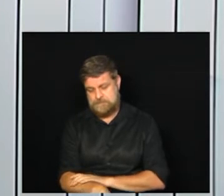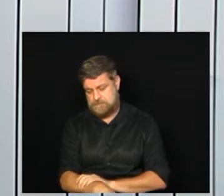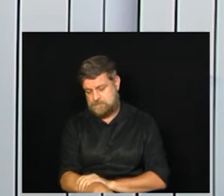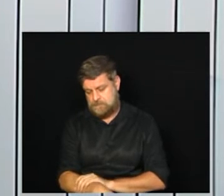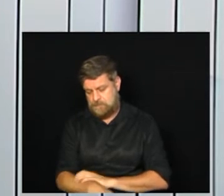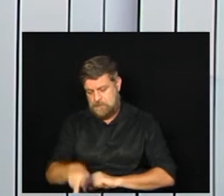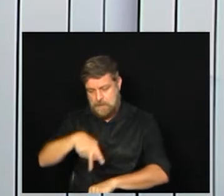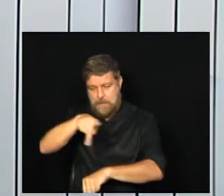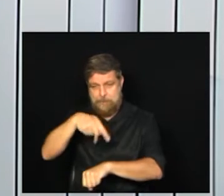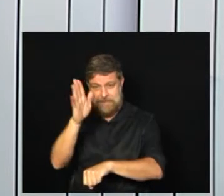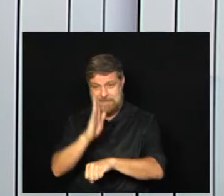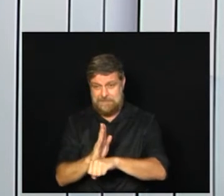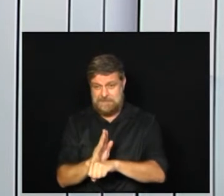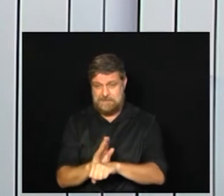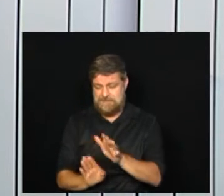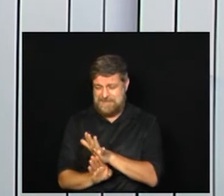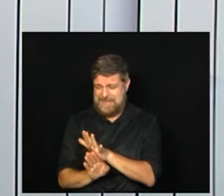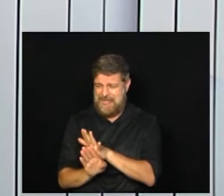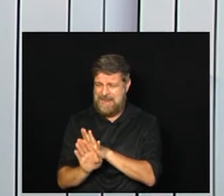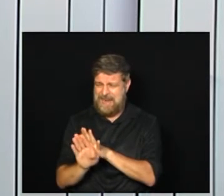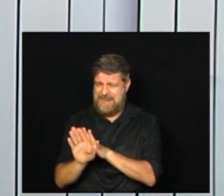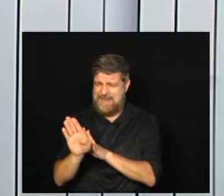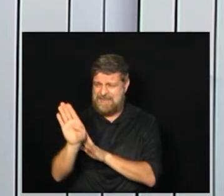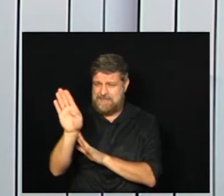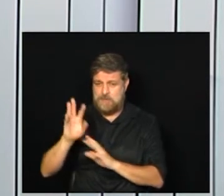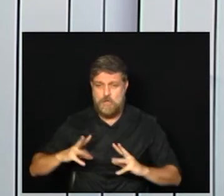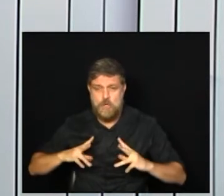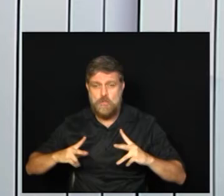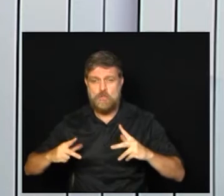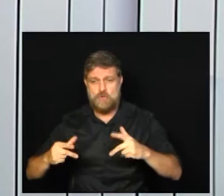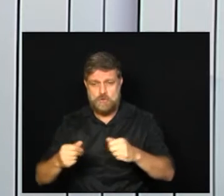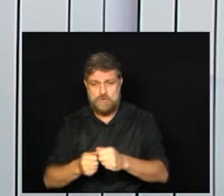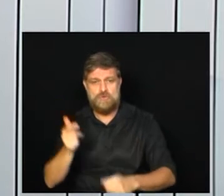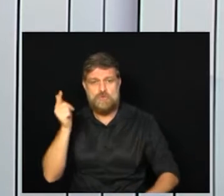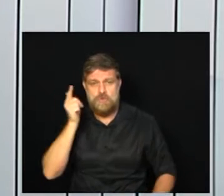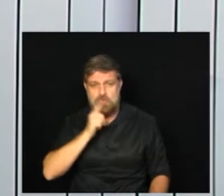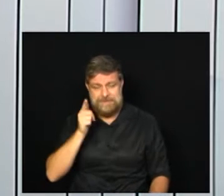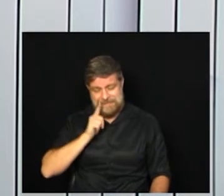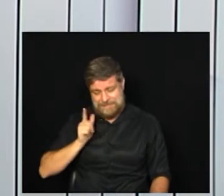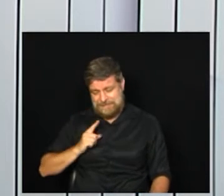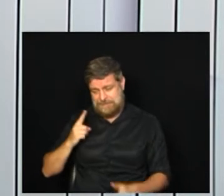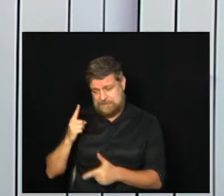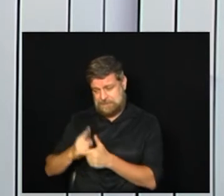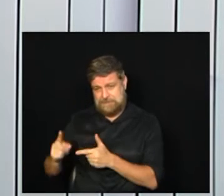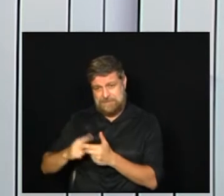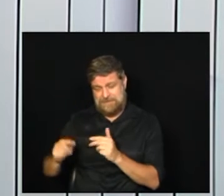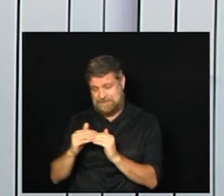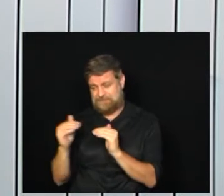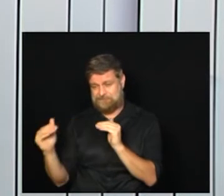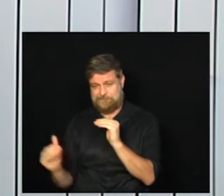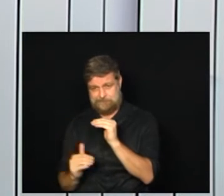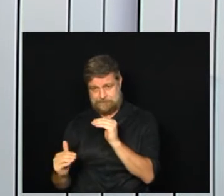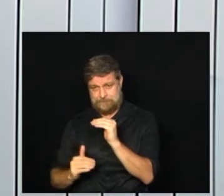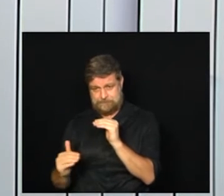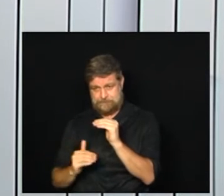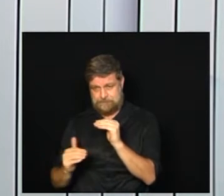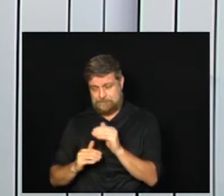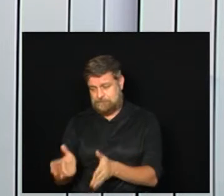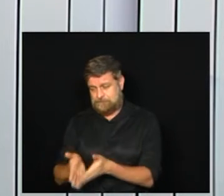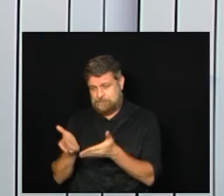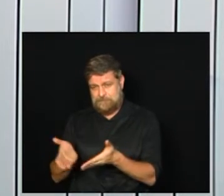Então, realmente depende do cenário econômico, depende das taxas que estão sendo trabalhadas, é importante fazer conta, mas também não